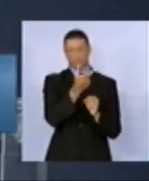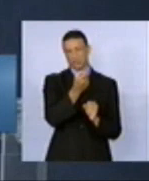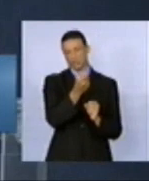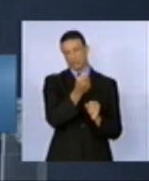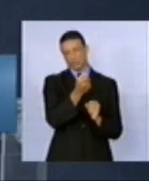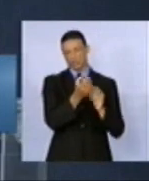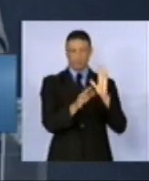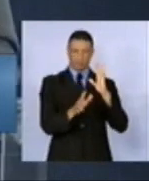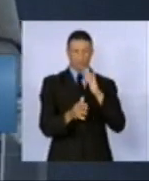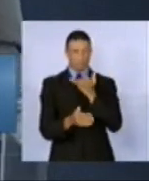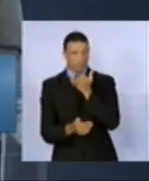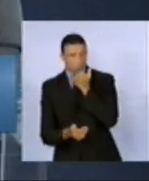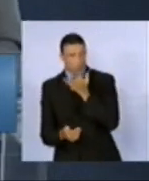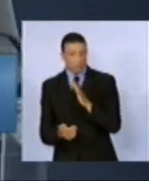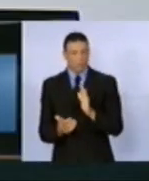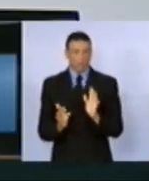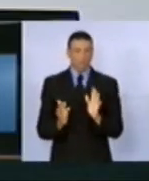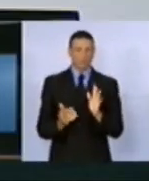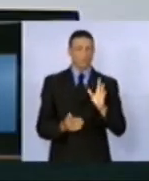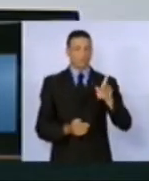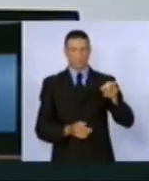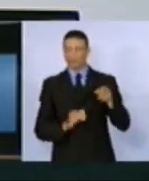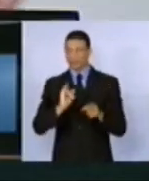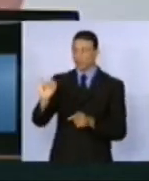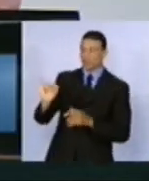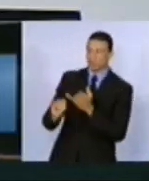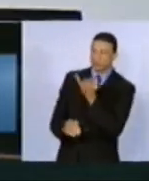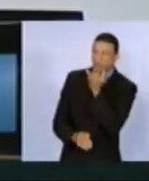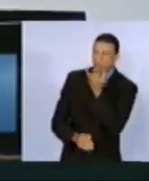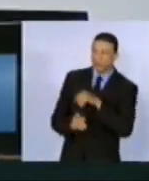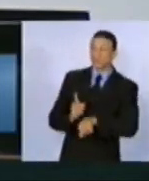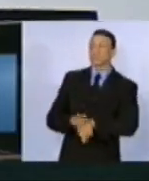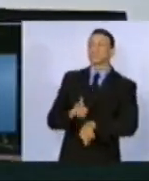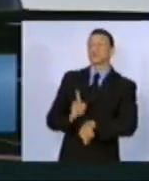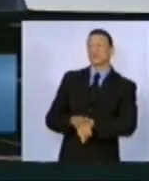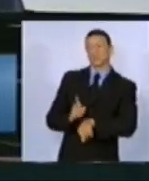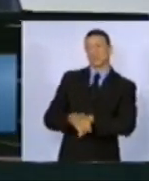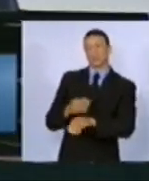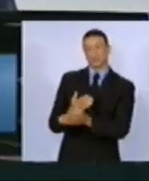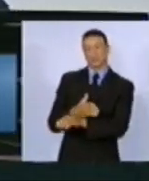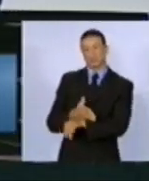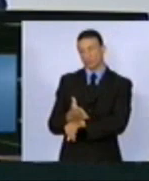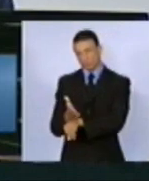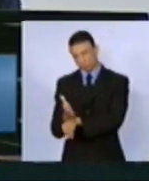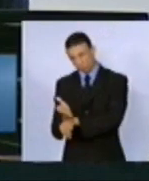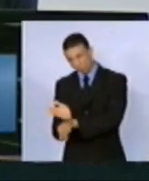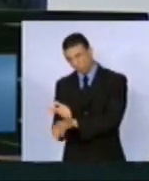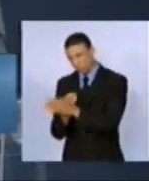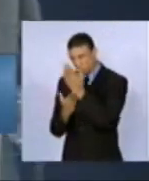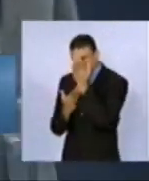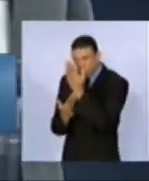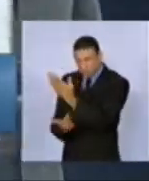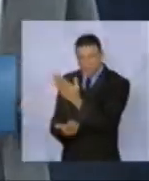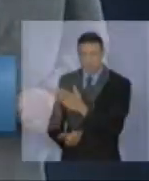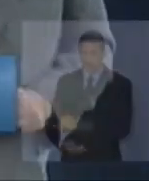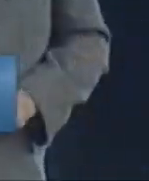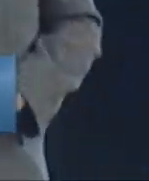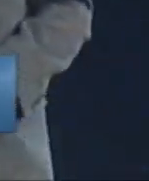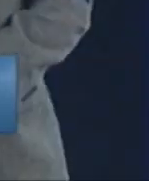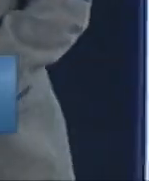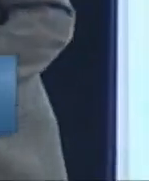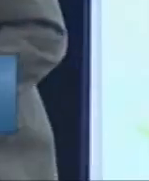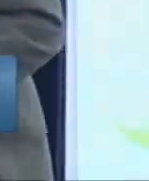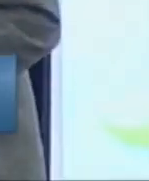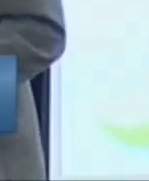então eu acabar aqui desculp out passo tempo obrig tempo com